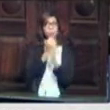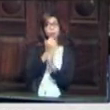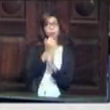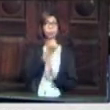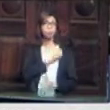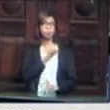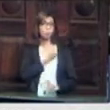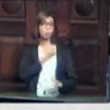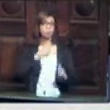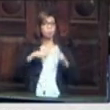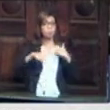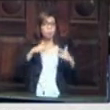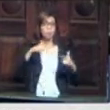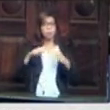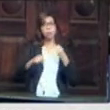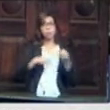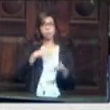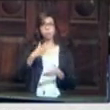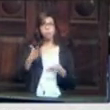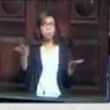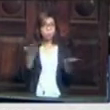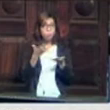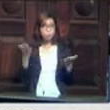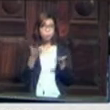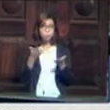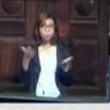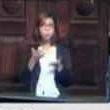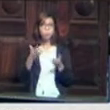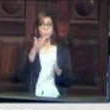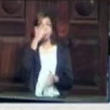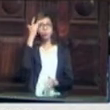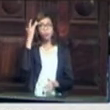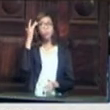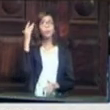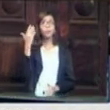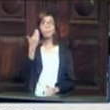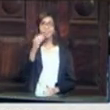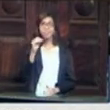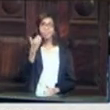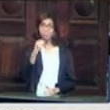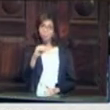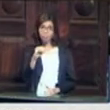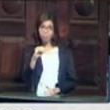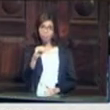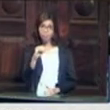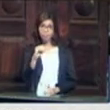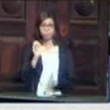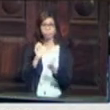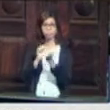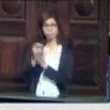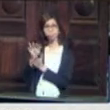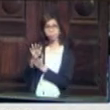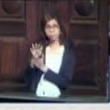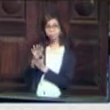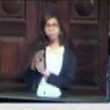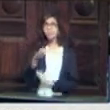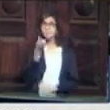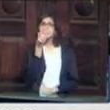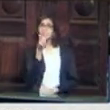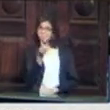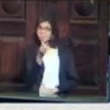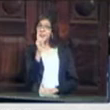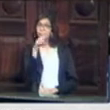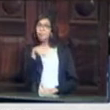de empregos. E hoje, em 10 pessoas desempregadas, 6 situação do Estado do Rio